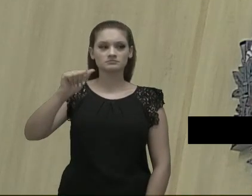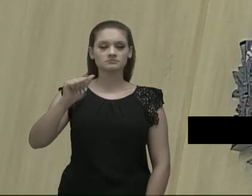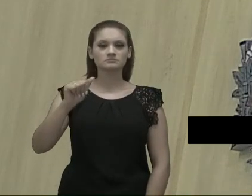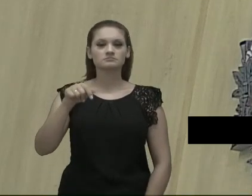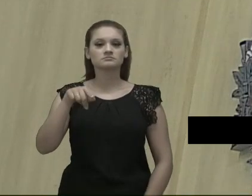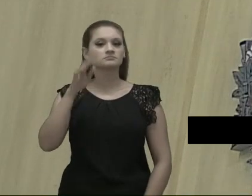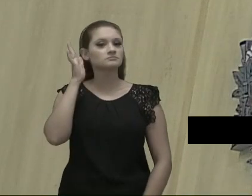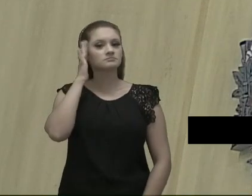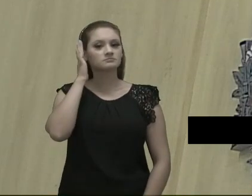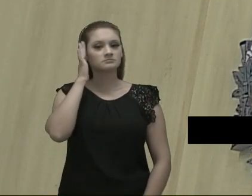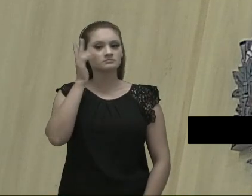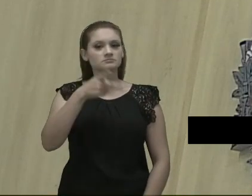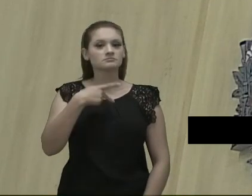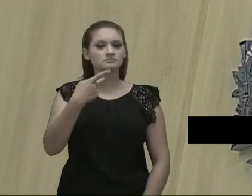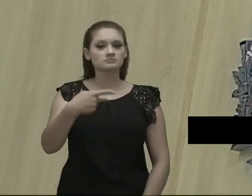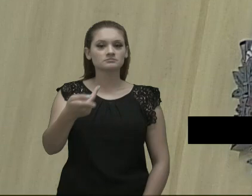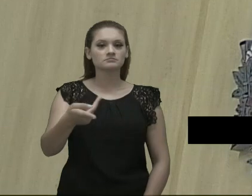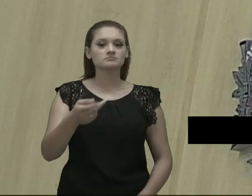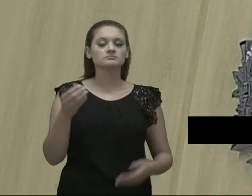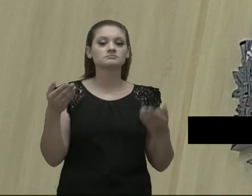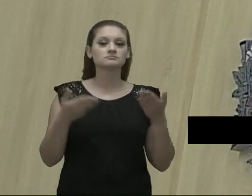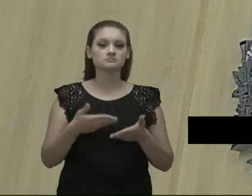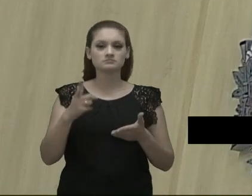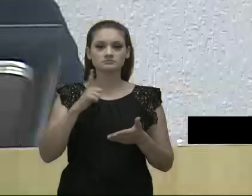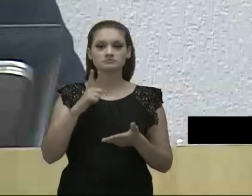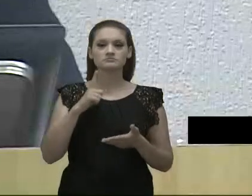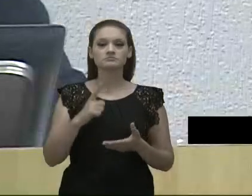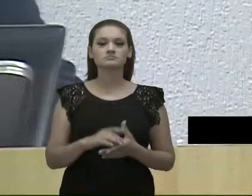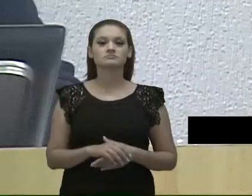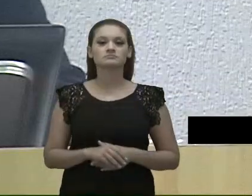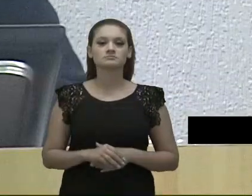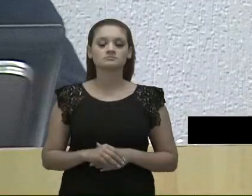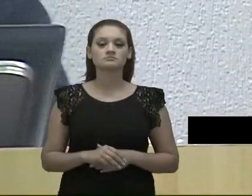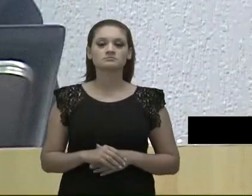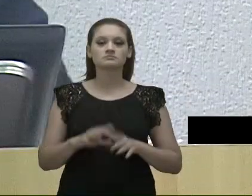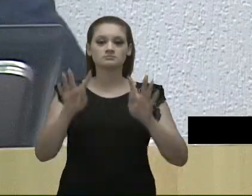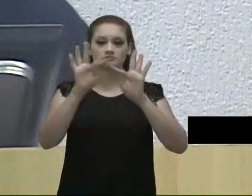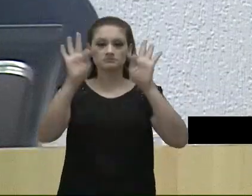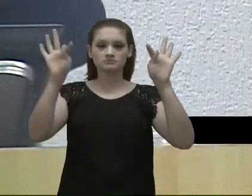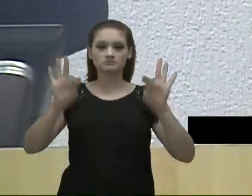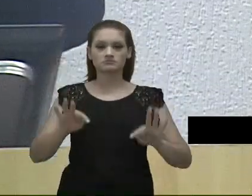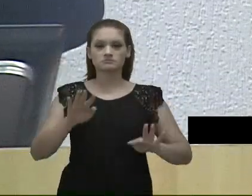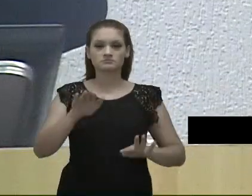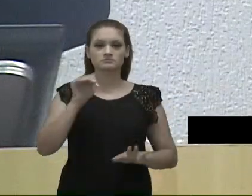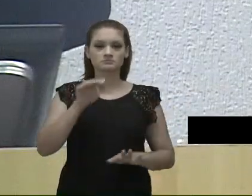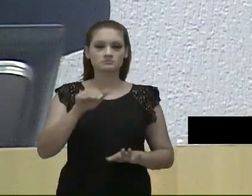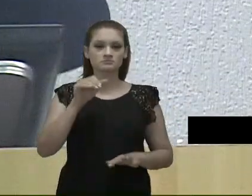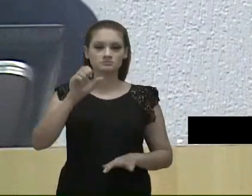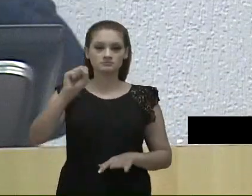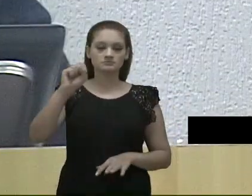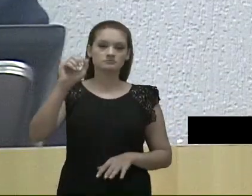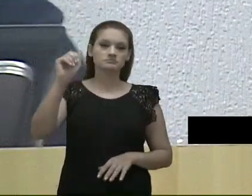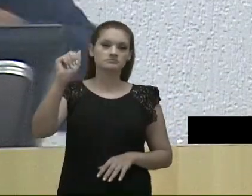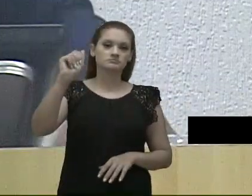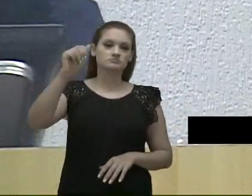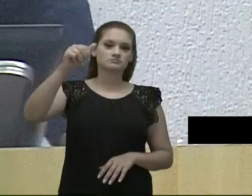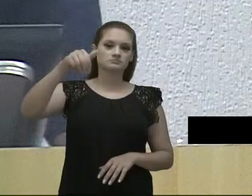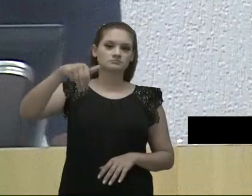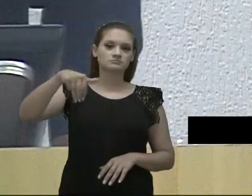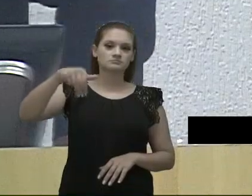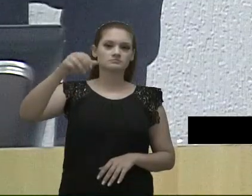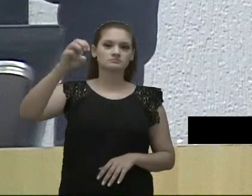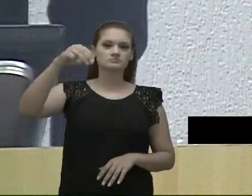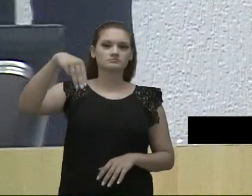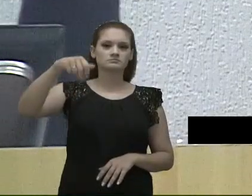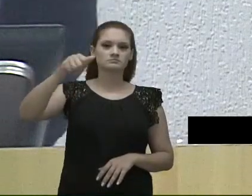você sabe me dizer se hoje a gente tem funcionário sendo chamado na San Marino sem estar no